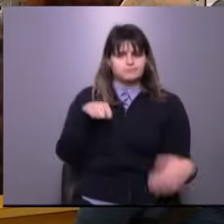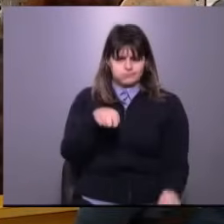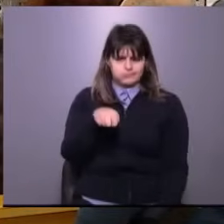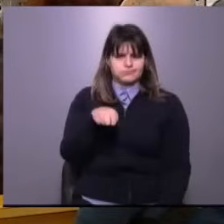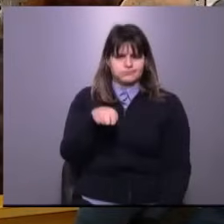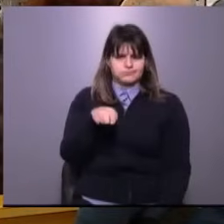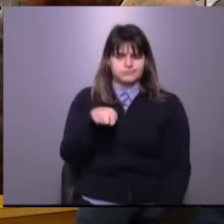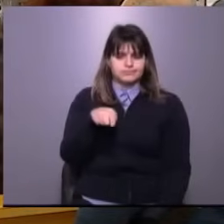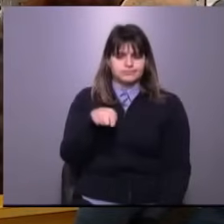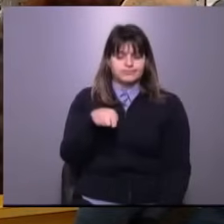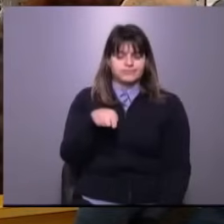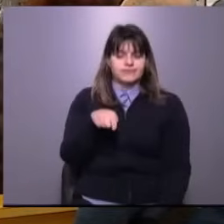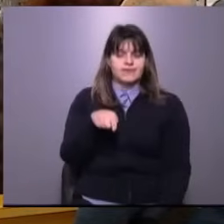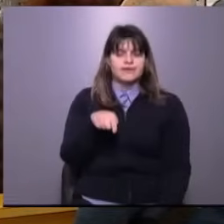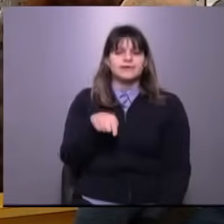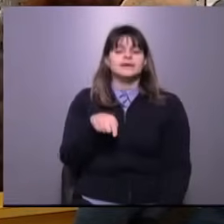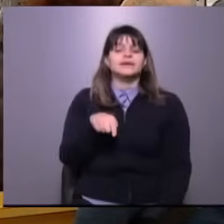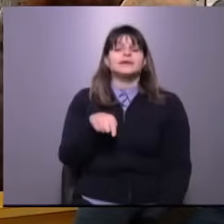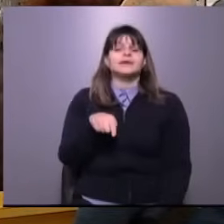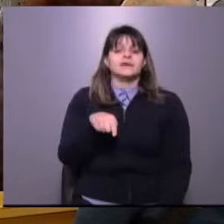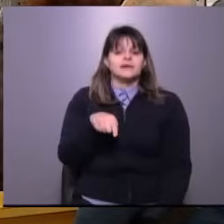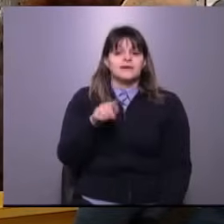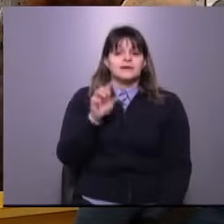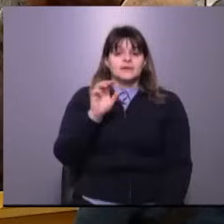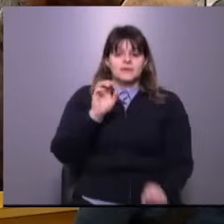clara consciência de que,